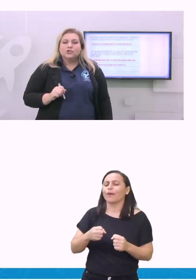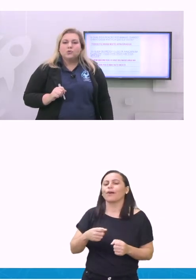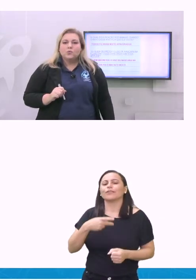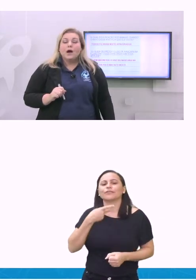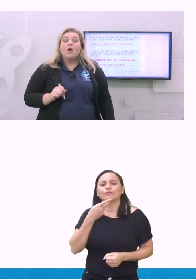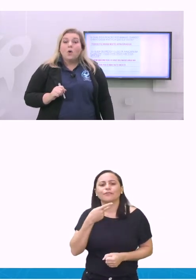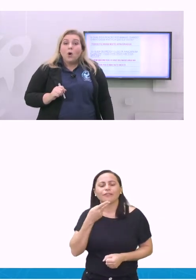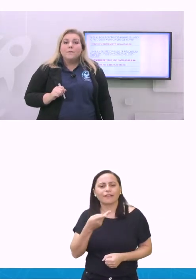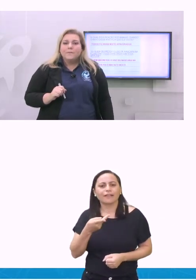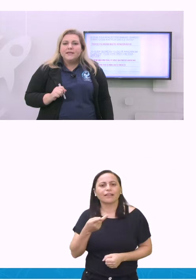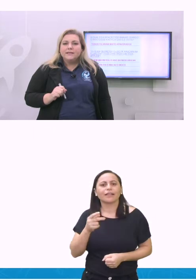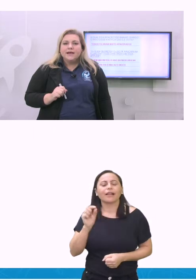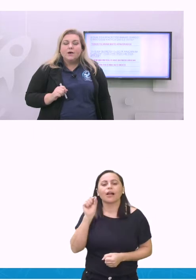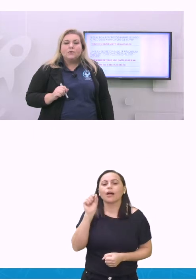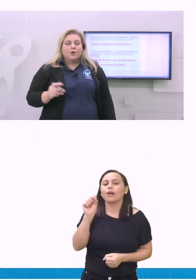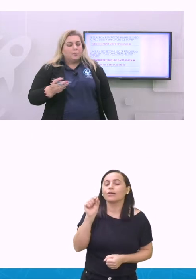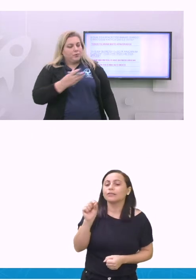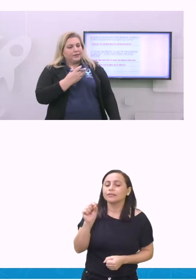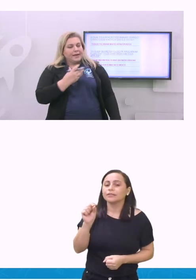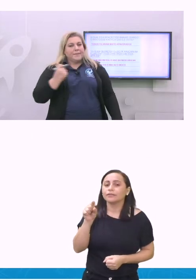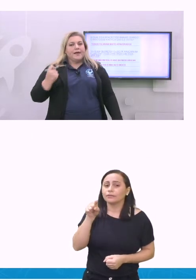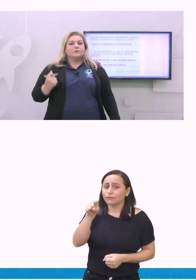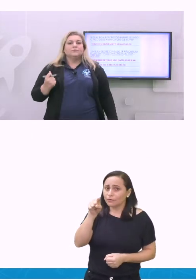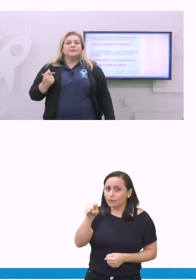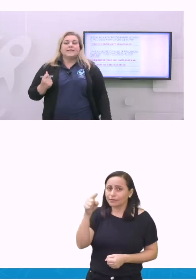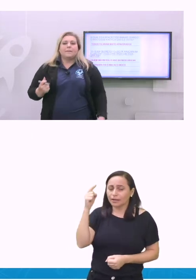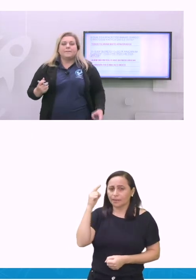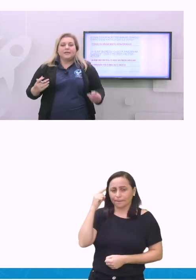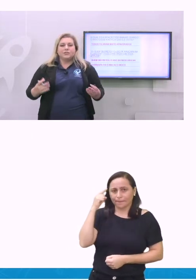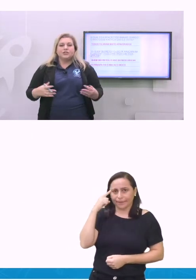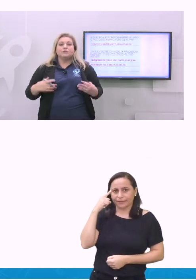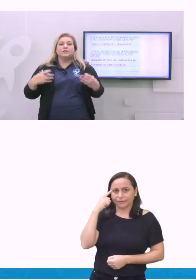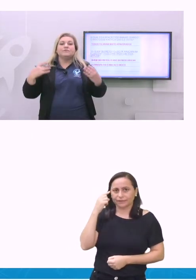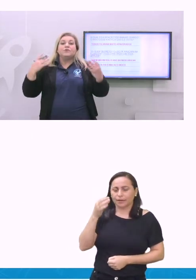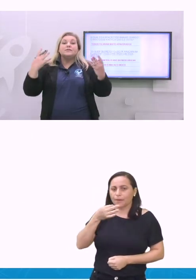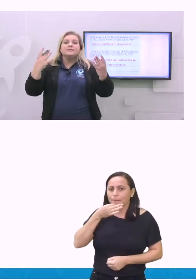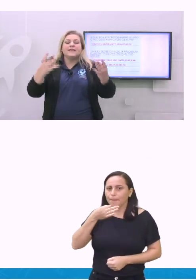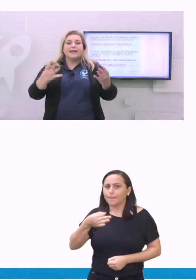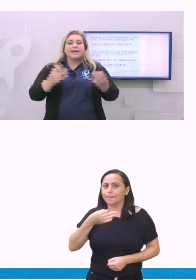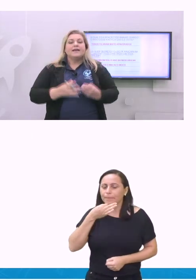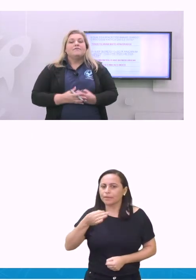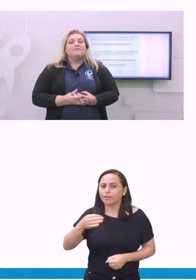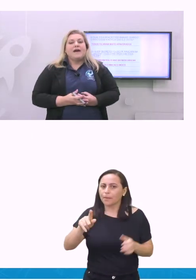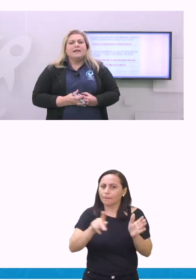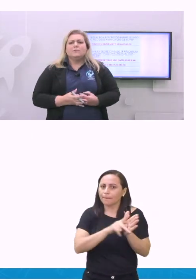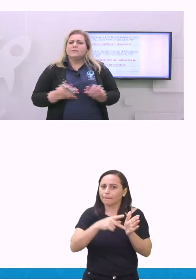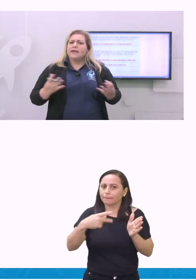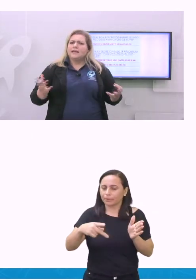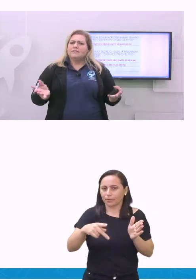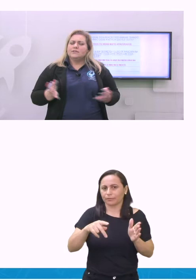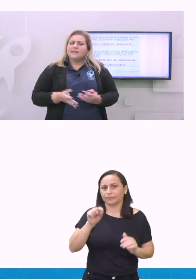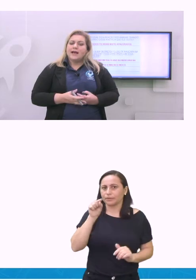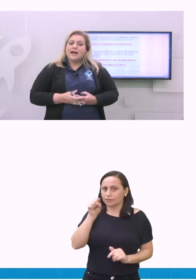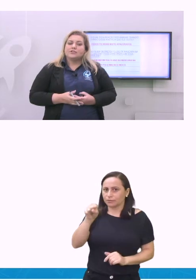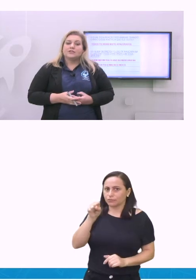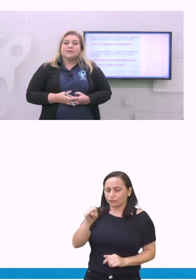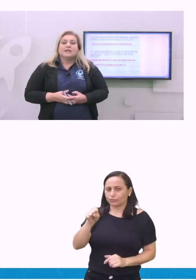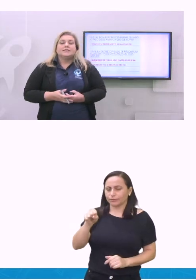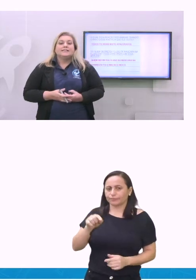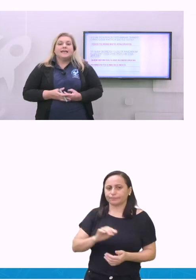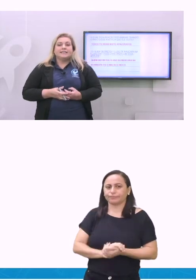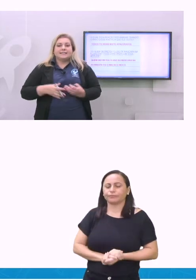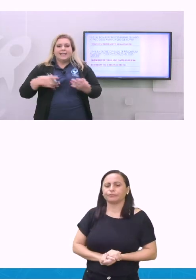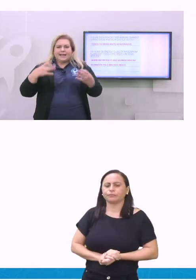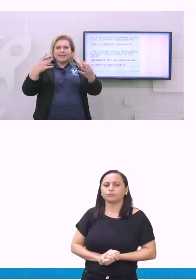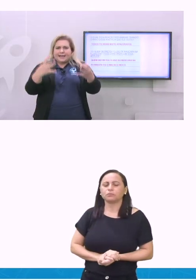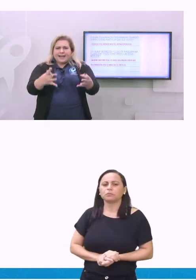a sua opinião, porque a pergunta está pedindo que você fale o que você acha.